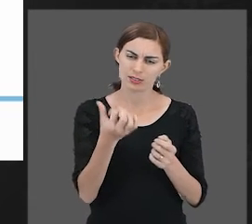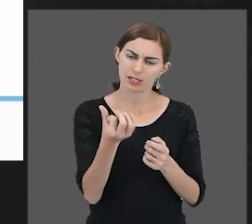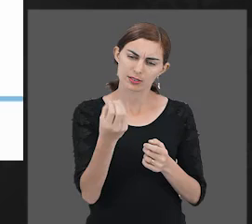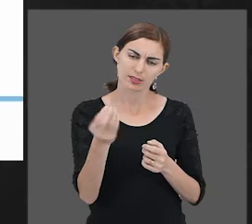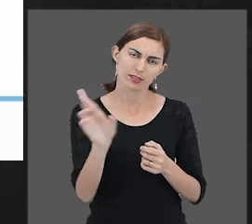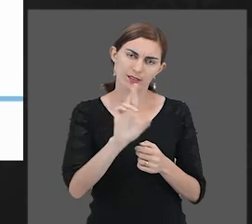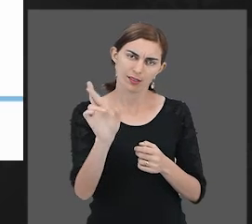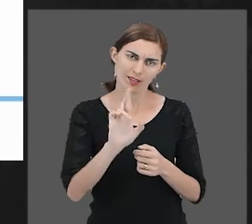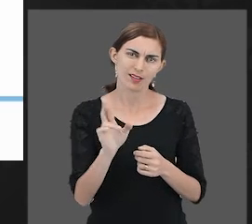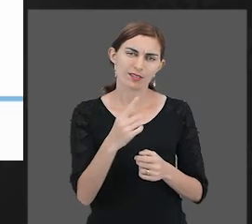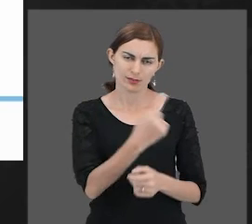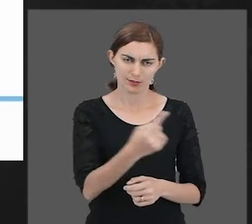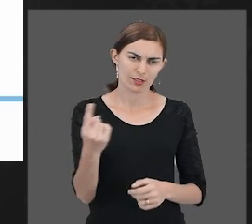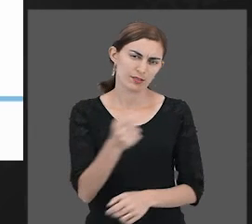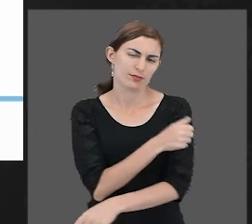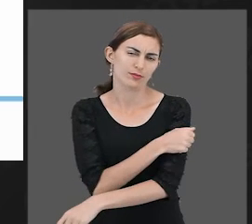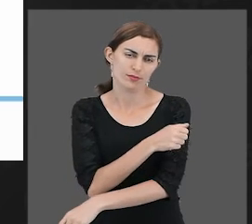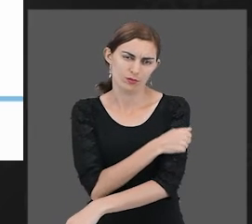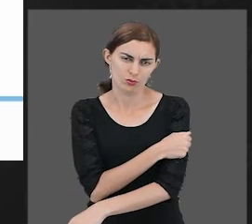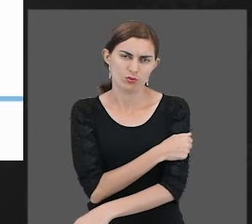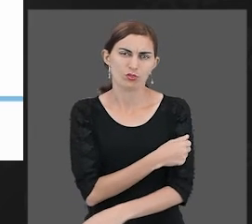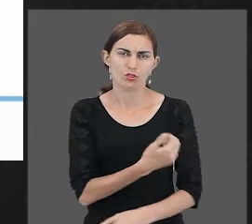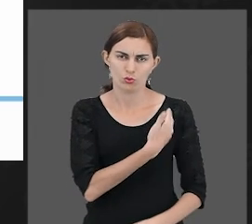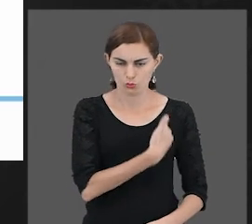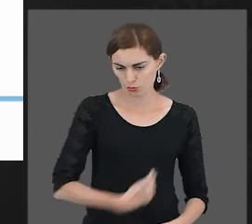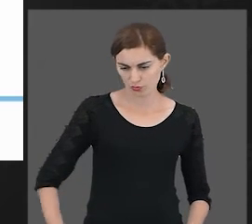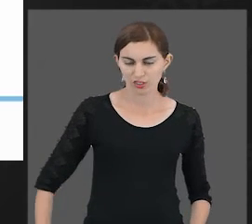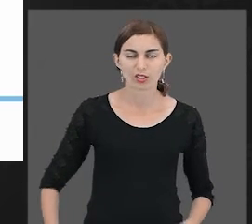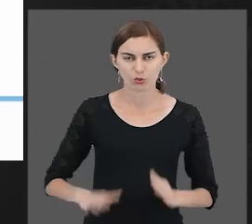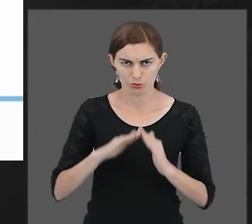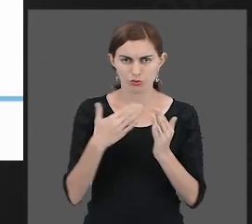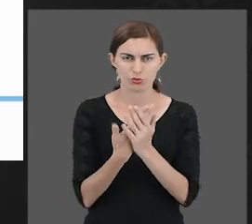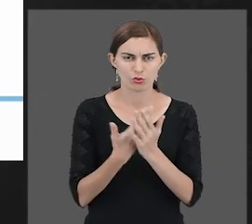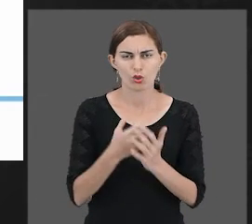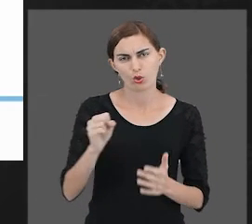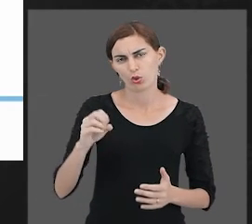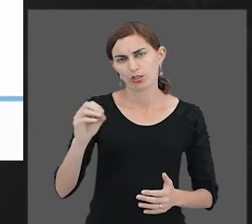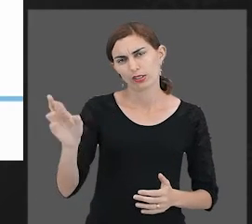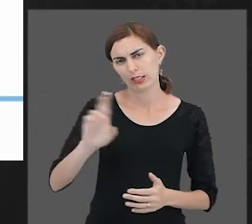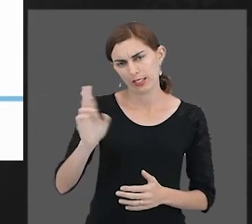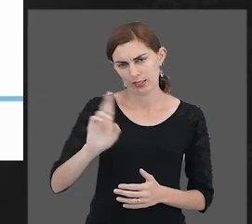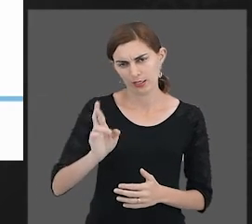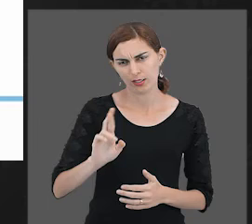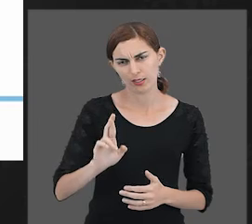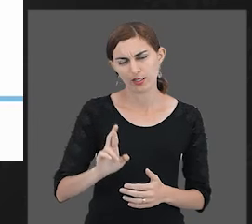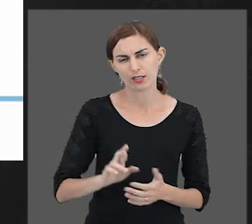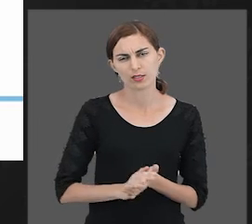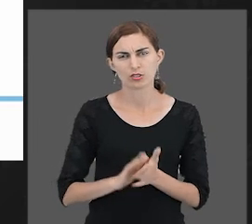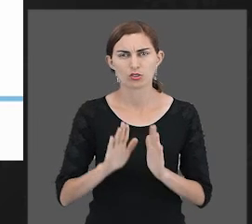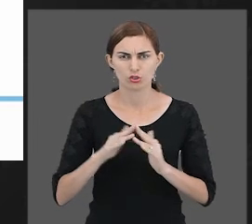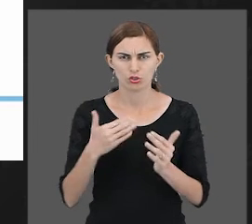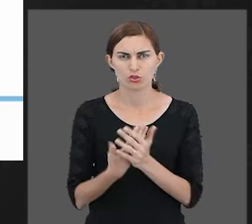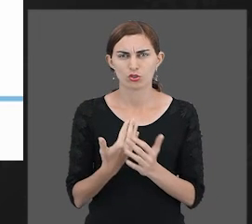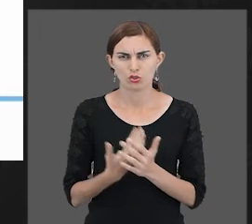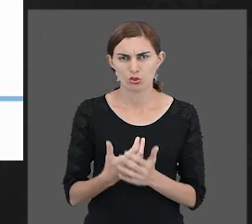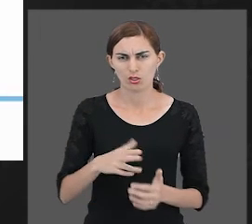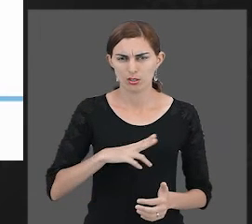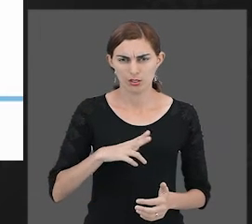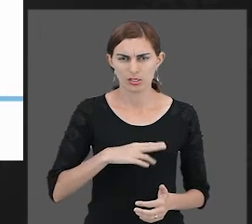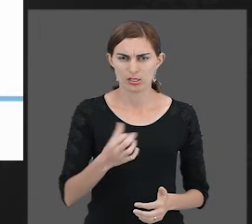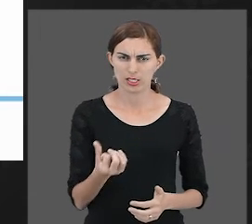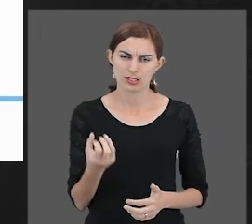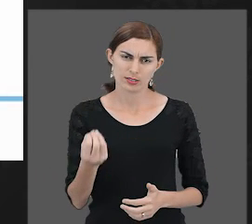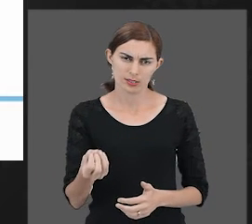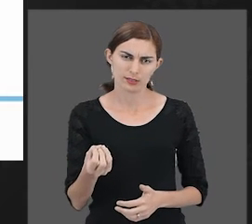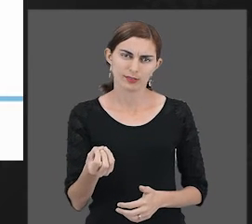recebe R$60 por aluno. O aluno da escola pública, né, ele vai receber R$80 per capita. O da escola privada ele recebe